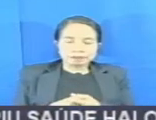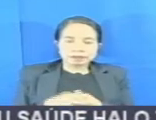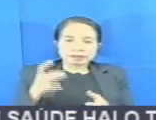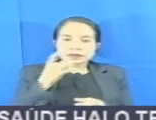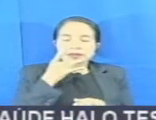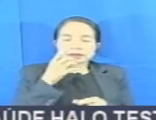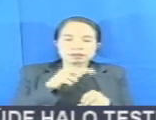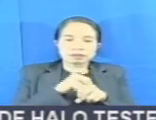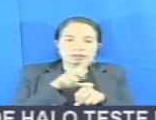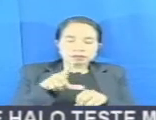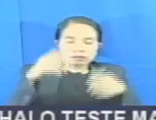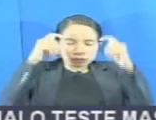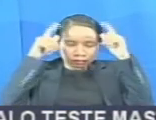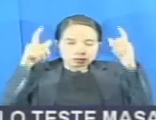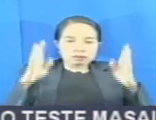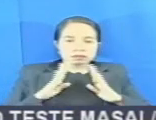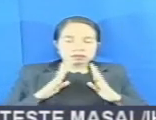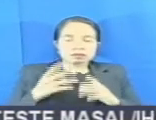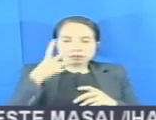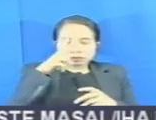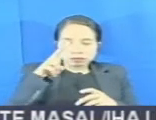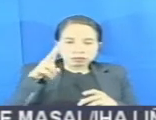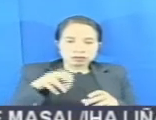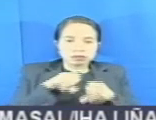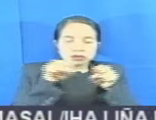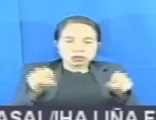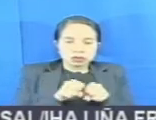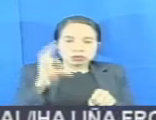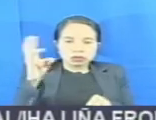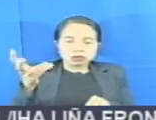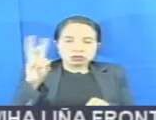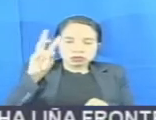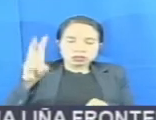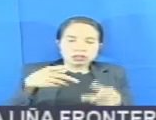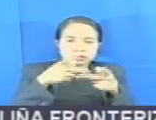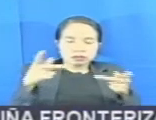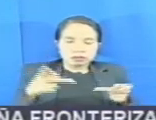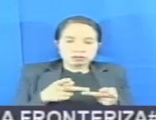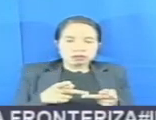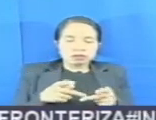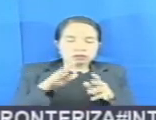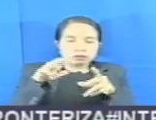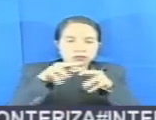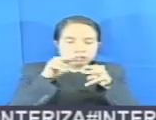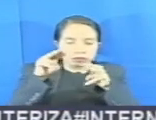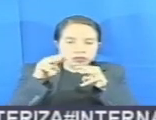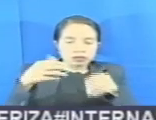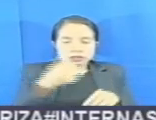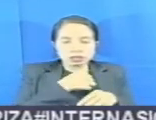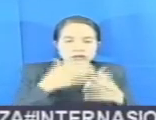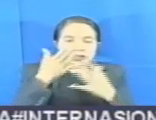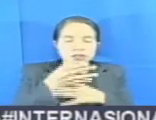L'Autoridade Nacional Timor-Leste, empresa pública, identifica o nasuku nem nulo resenem e a área rural se dá o acesso à linha